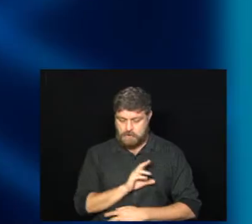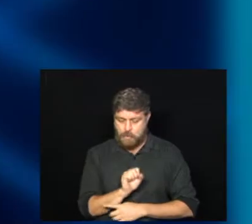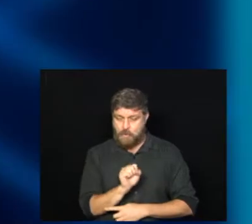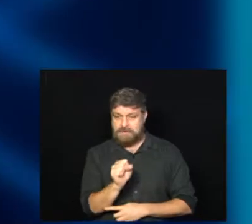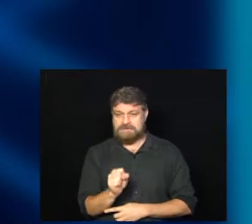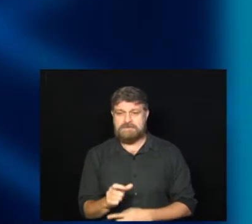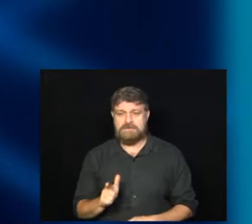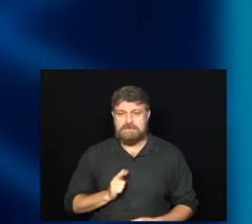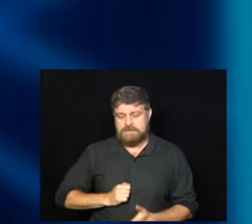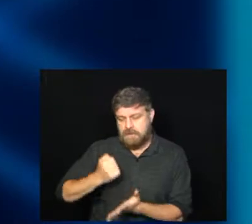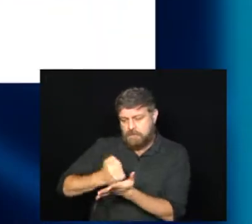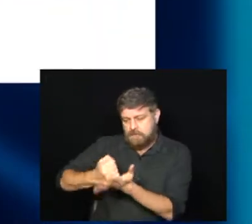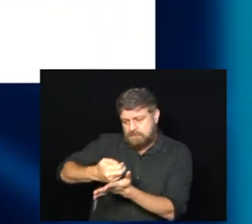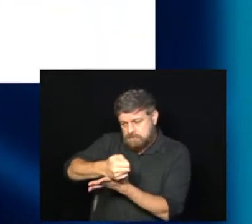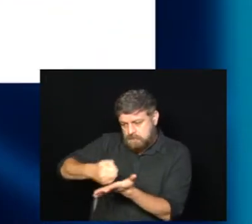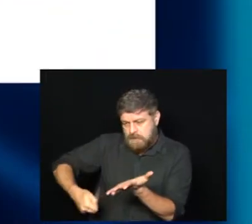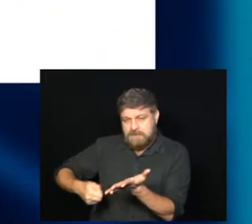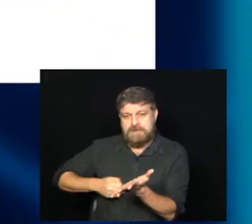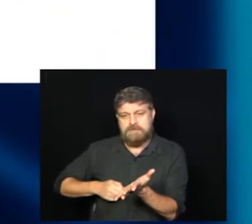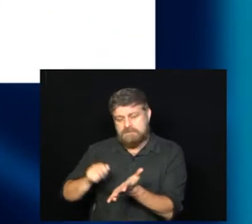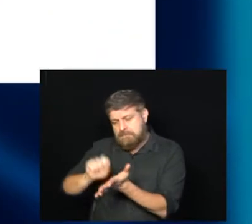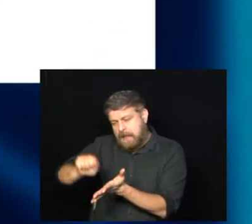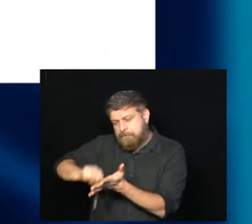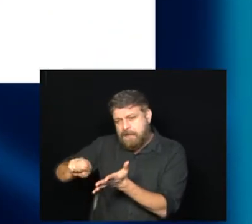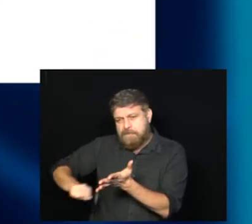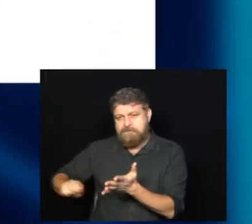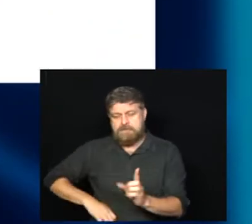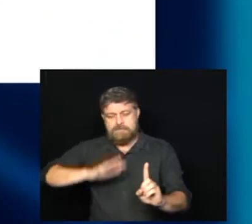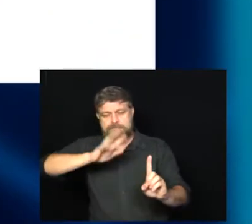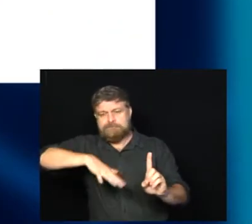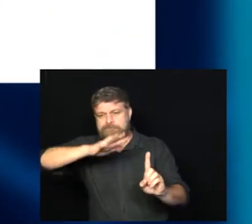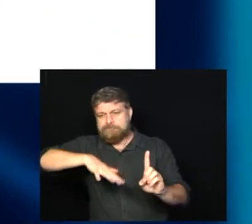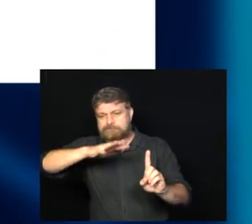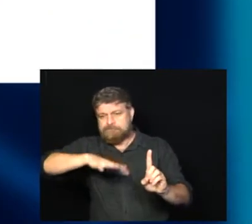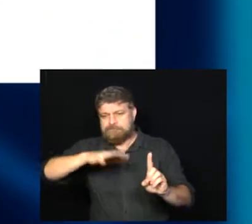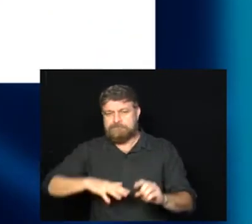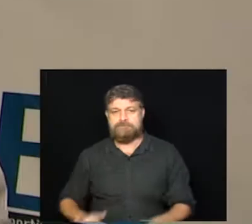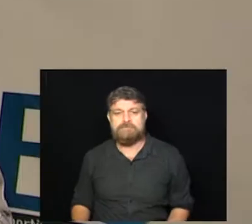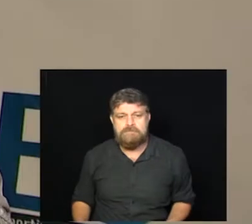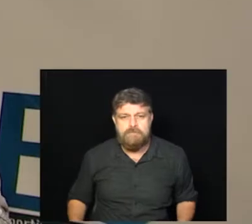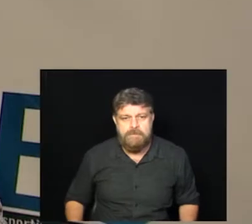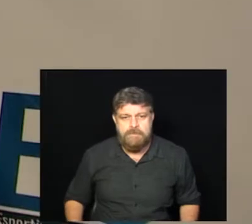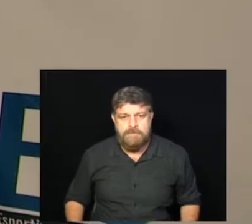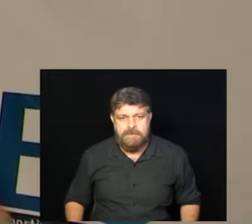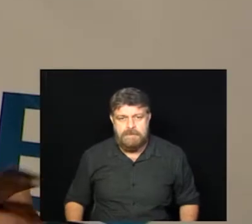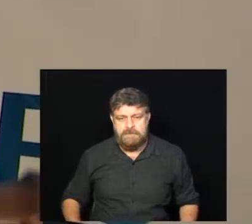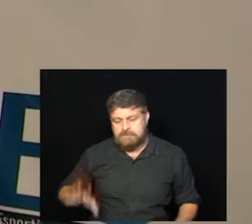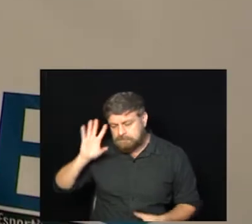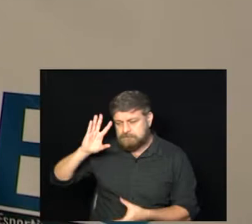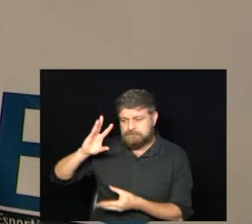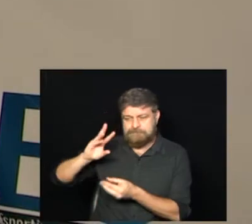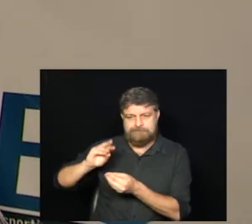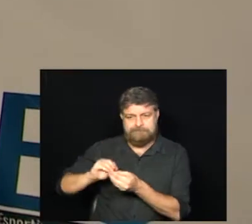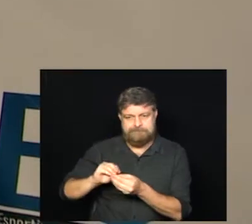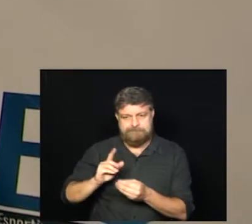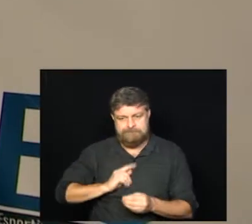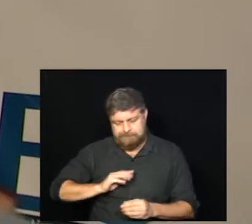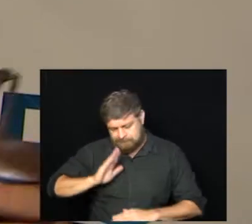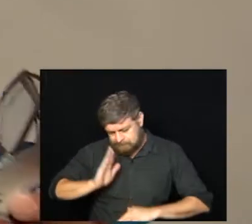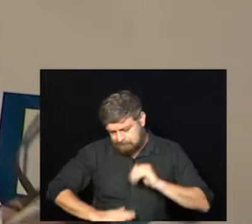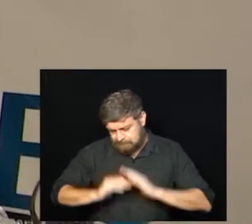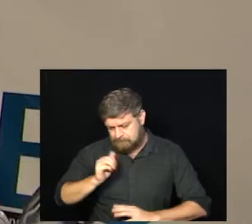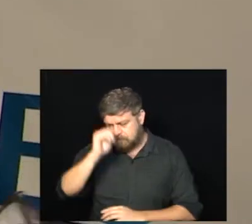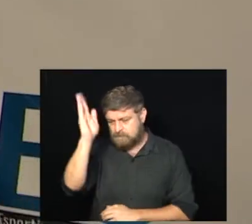Rossini, que protocolou um requerimento de aplauso aos esportistas. O resultado, o desempenho do Brasil